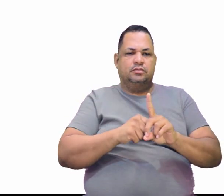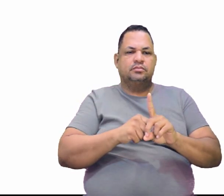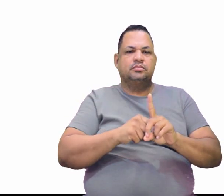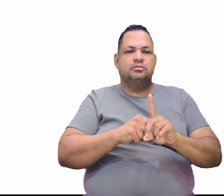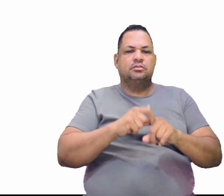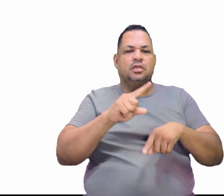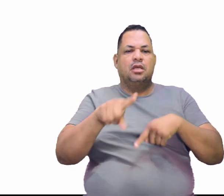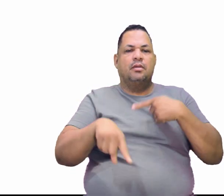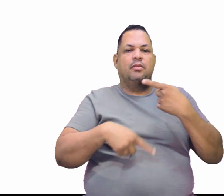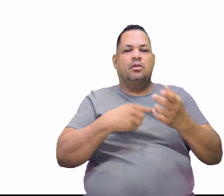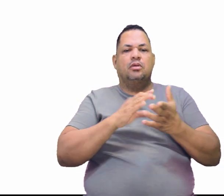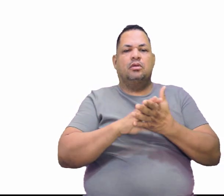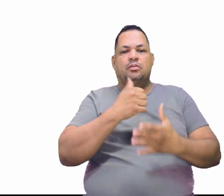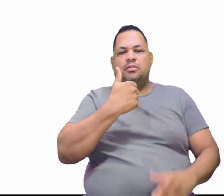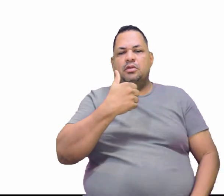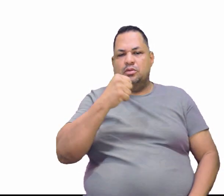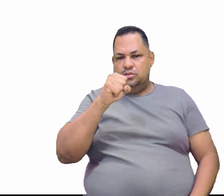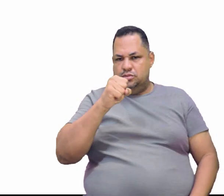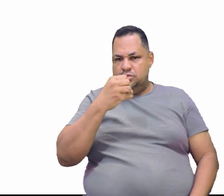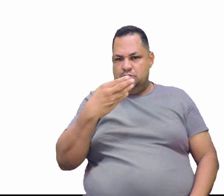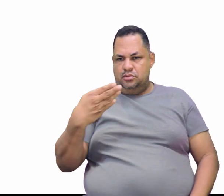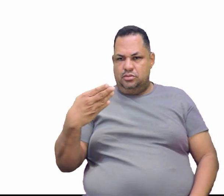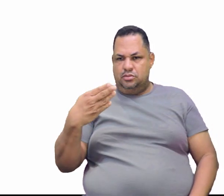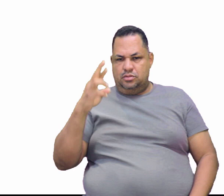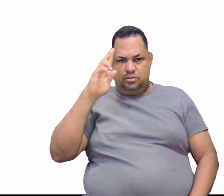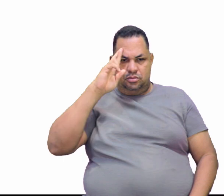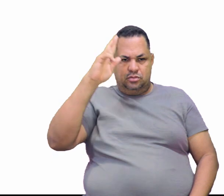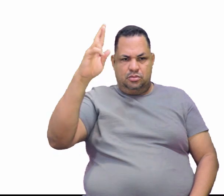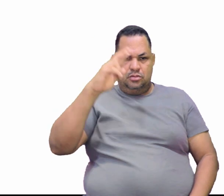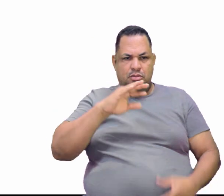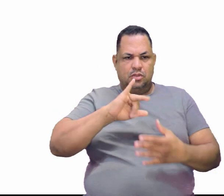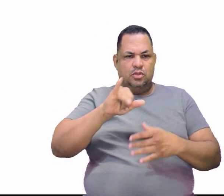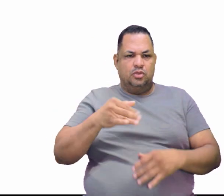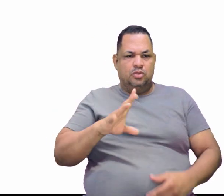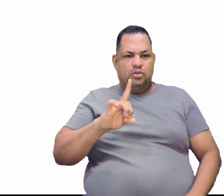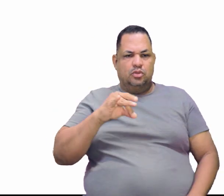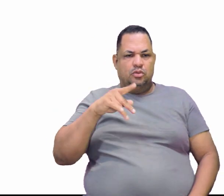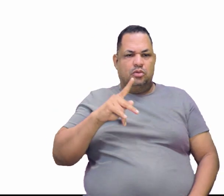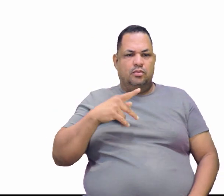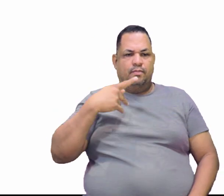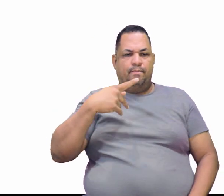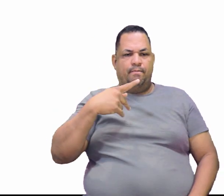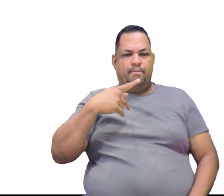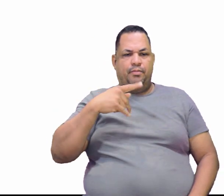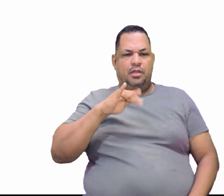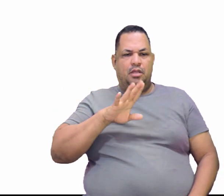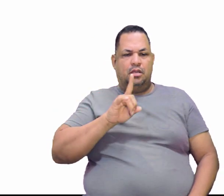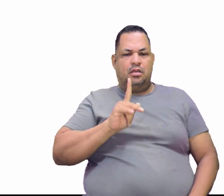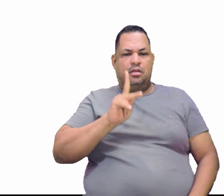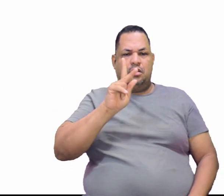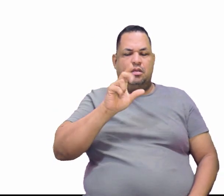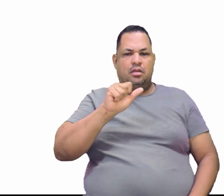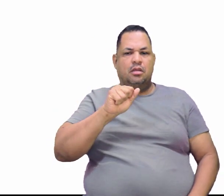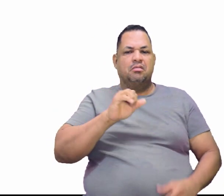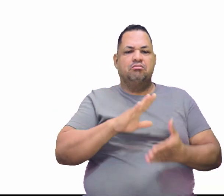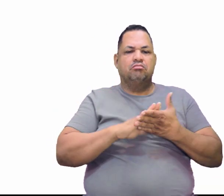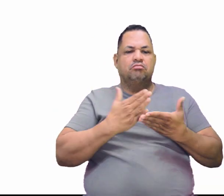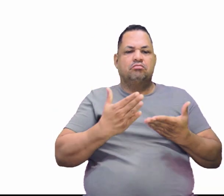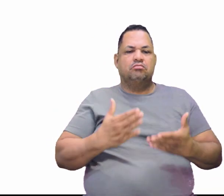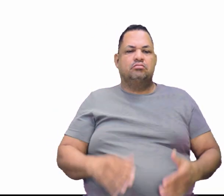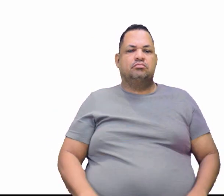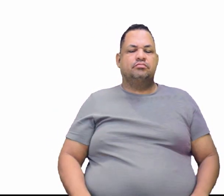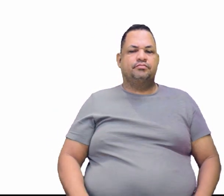em 84, que foi comandada por Júlio Pincas, terminaram também de forma